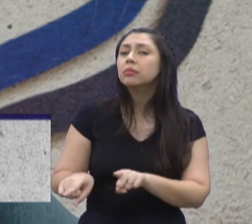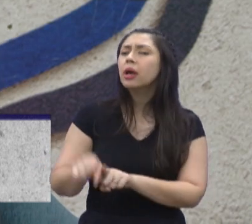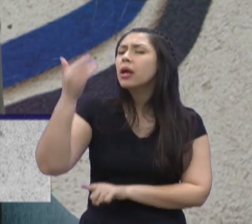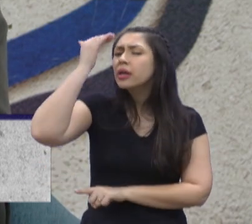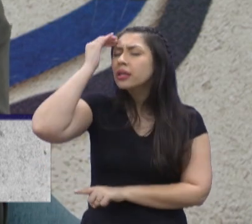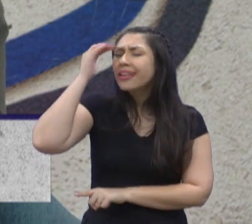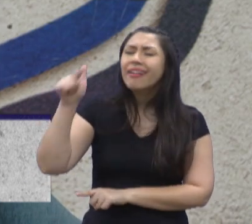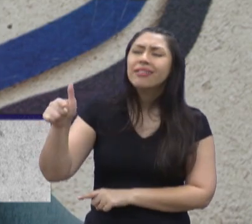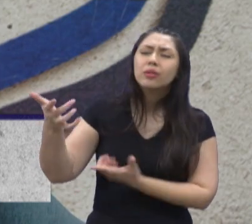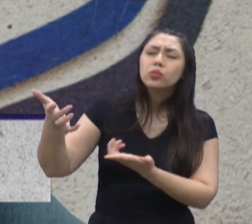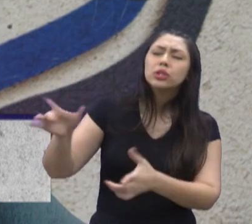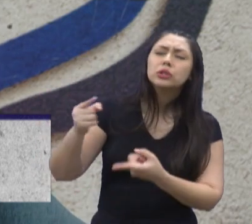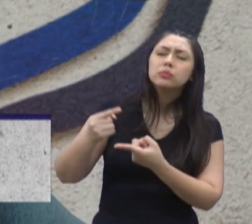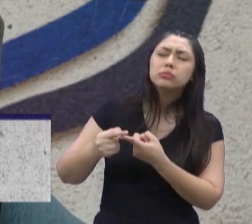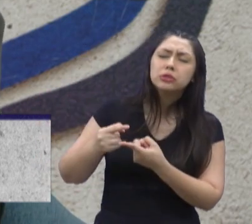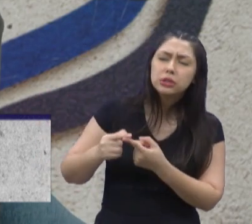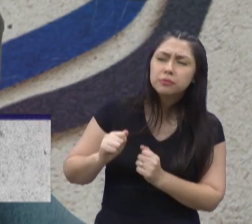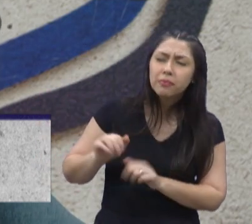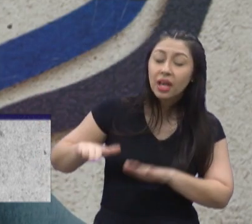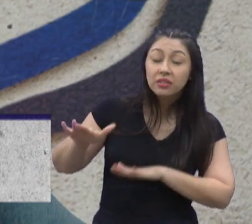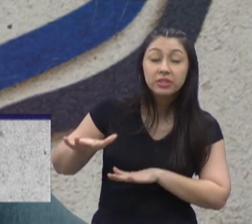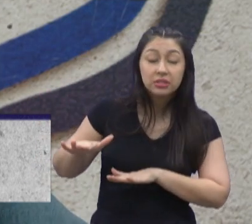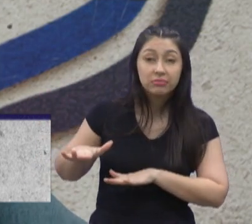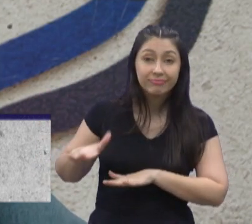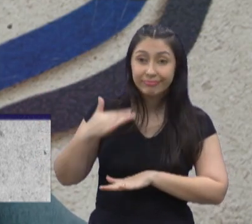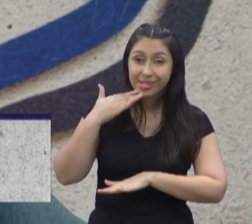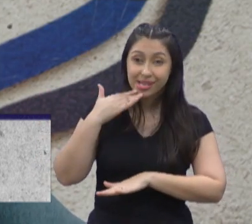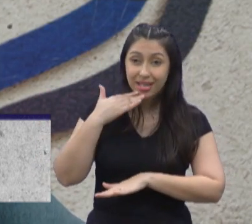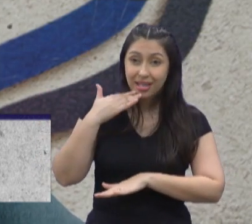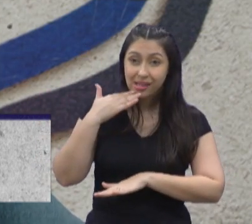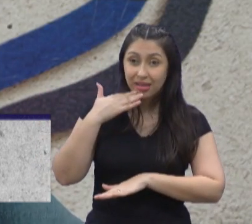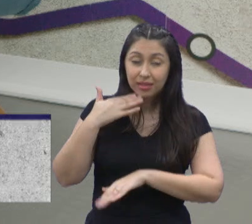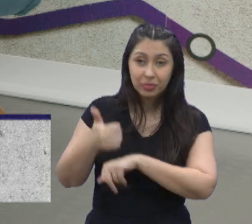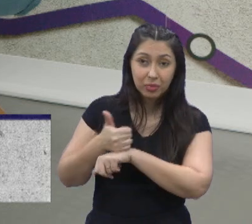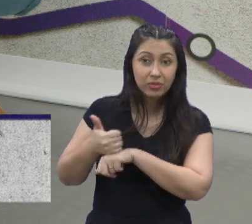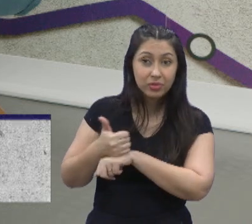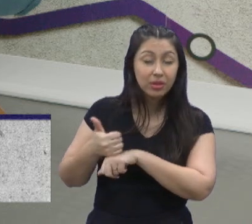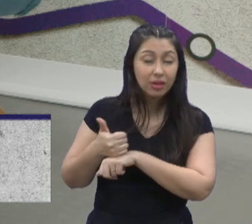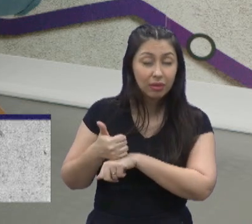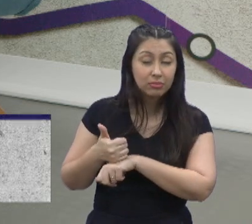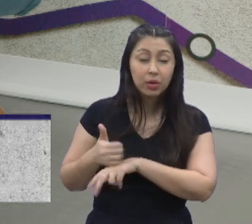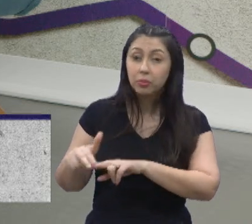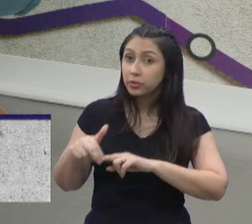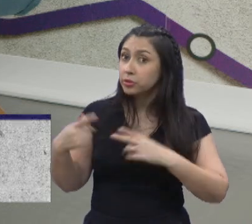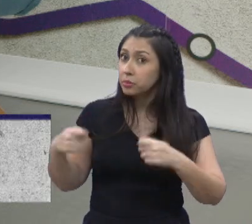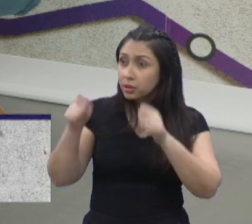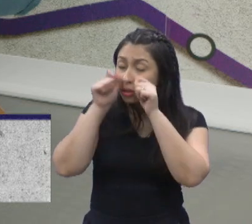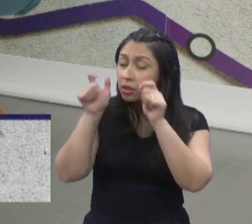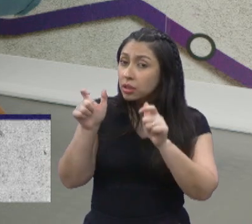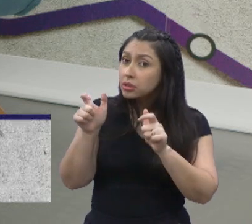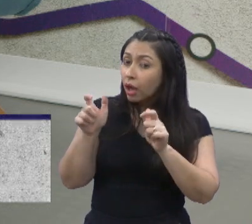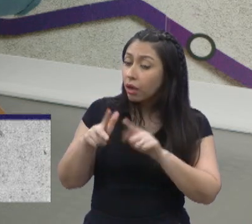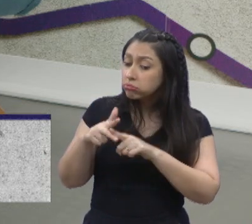comprado, né? Porque muitas vezes pode ser uma falha do vendedor, sim, e pode ser uma falha de processo, né? Exato. Então, entender isso também, para que a gente vá